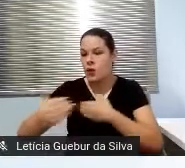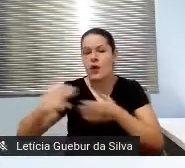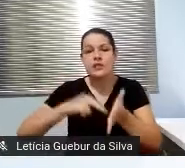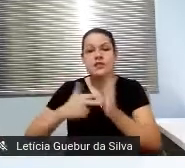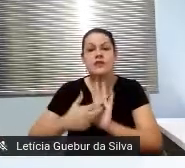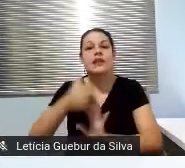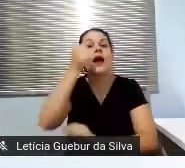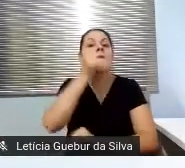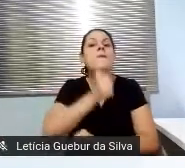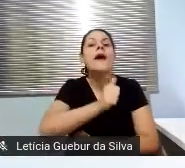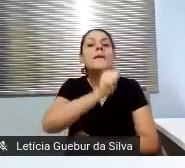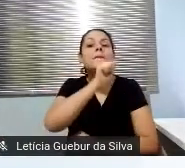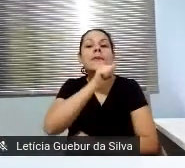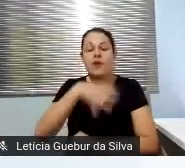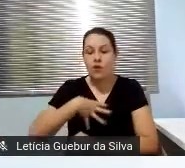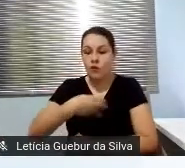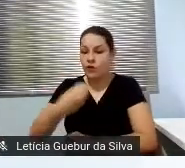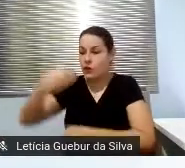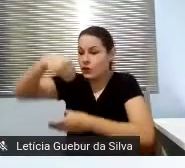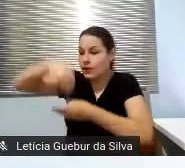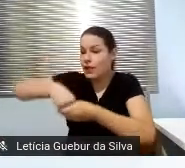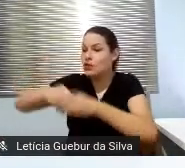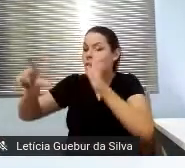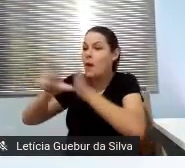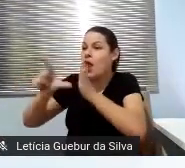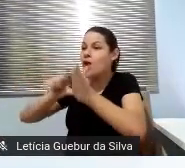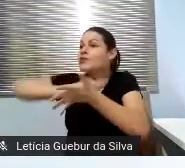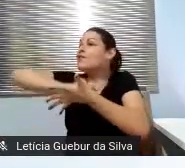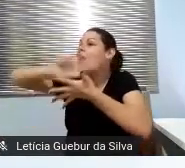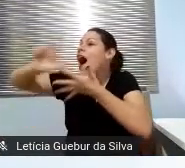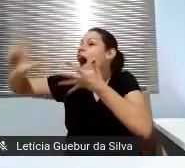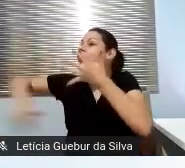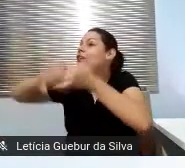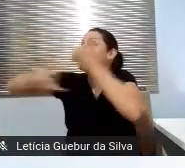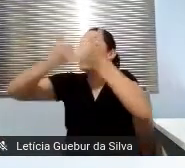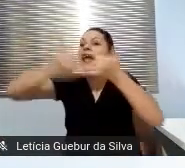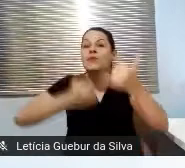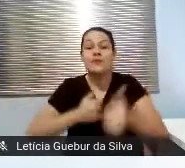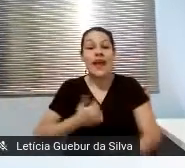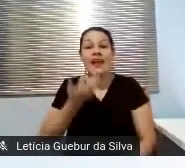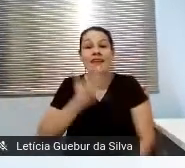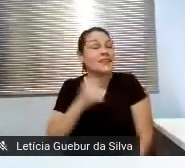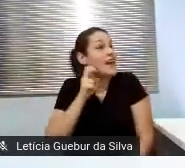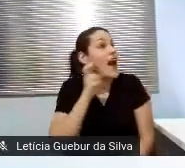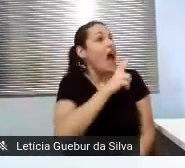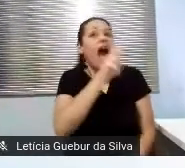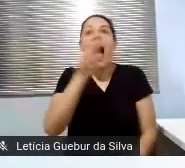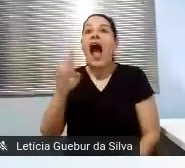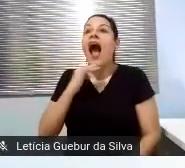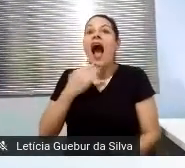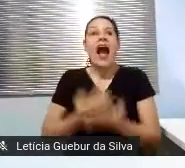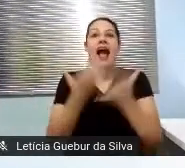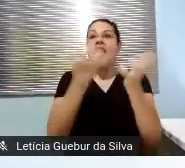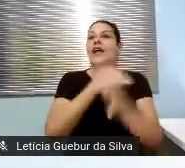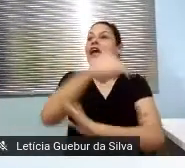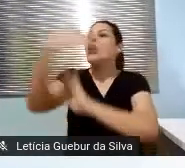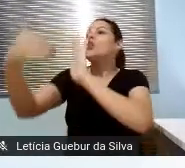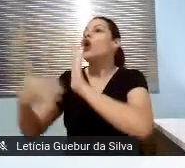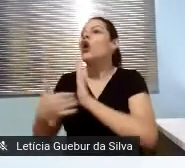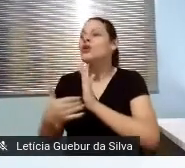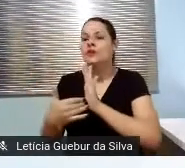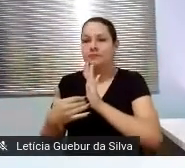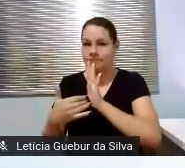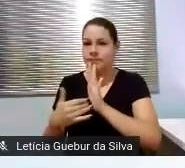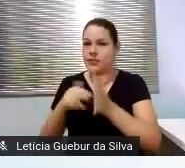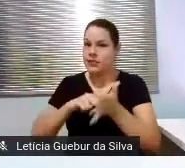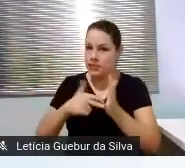filho dentro de uma loja de brinquedos. Então, chega o filho lá e quer todos os brinquedos. Isso é o plano plurianual.